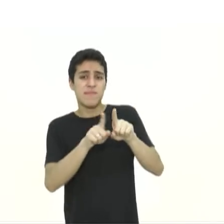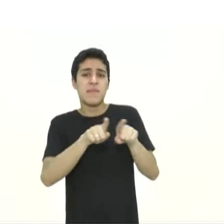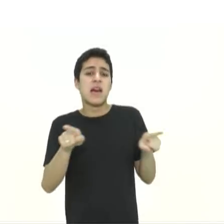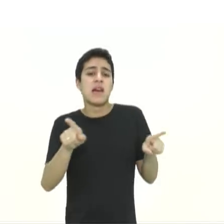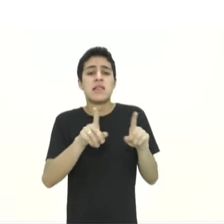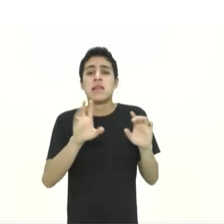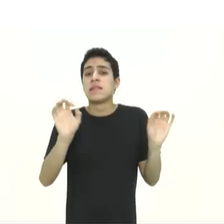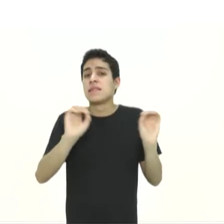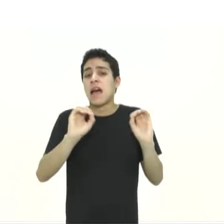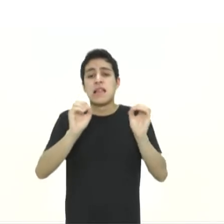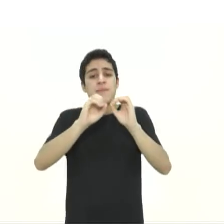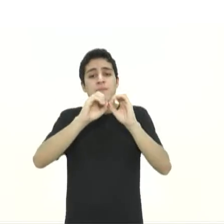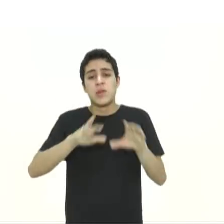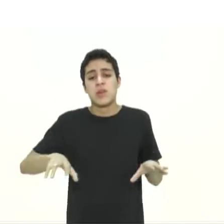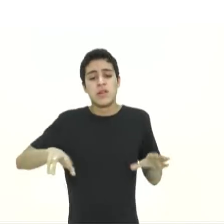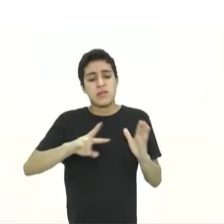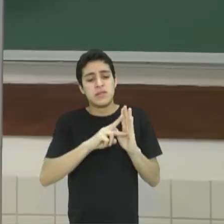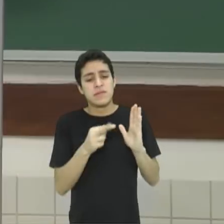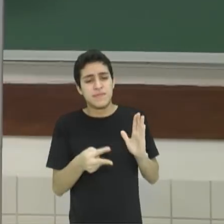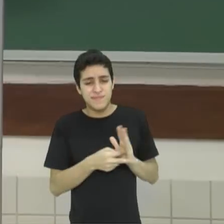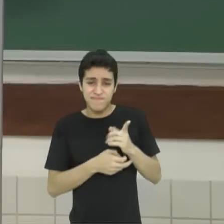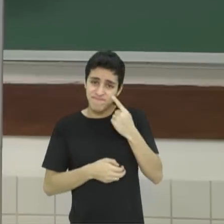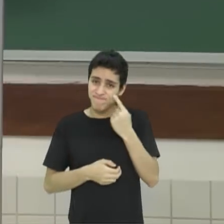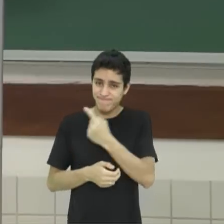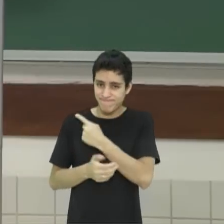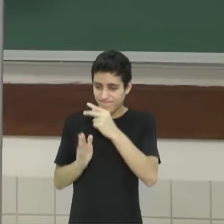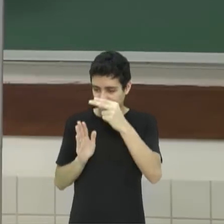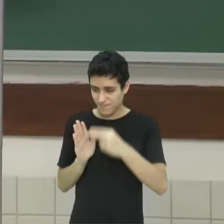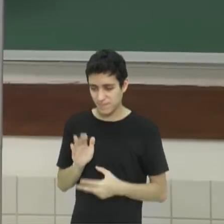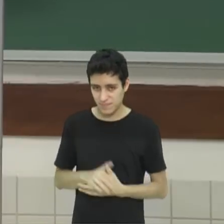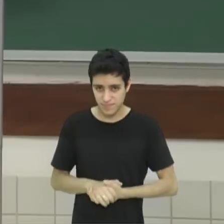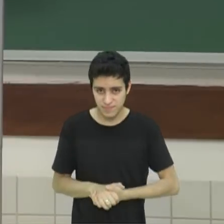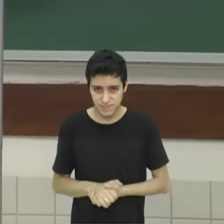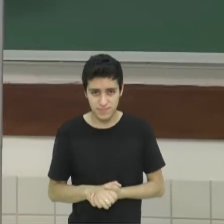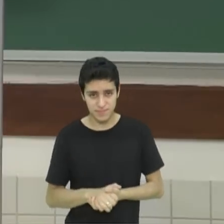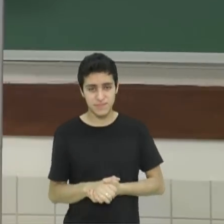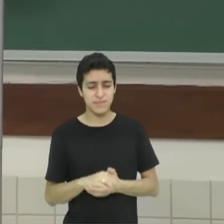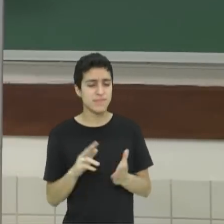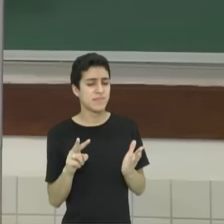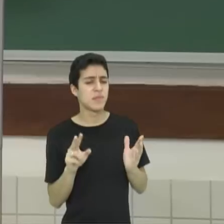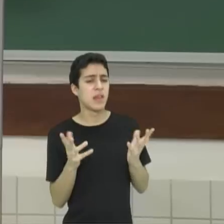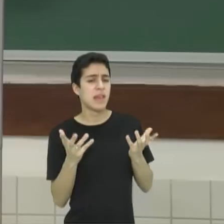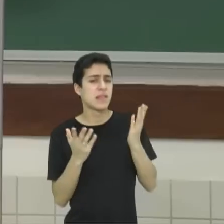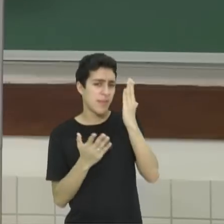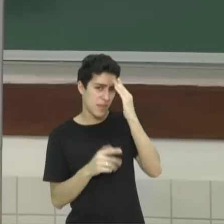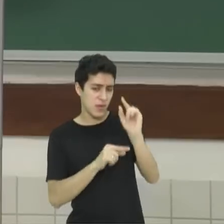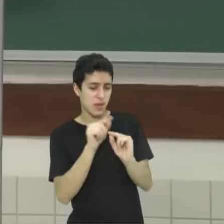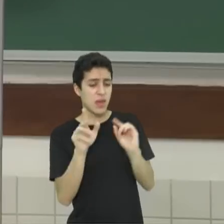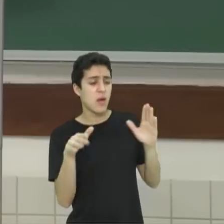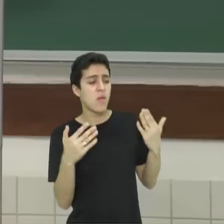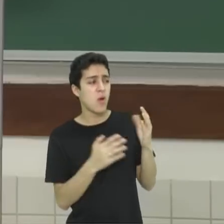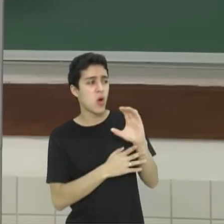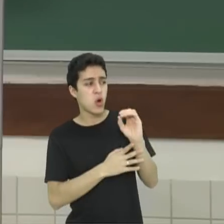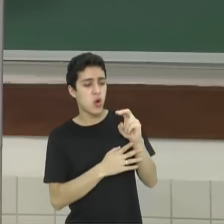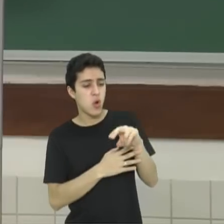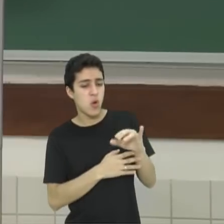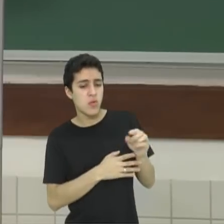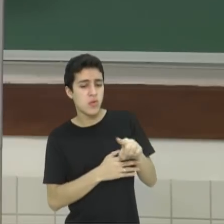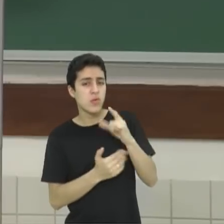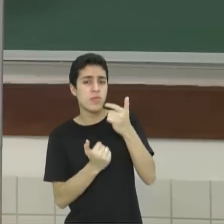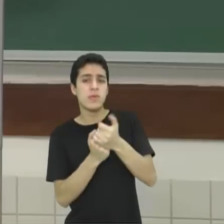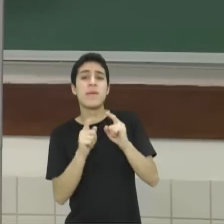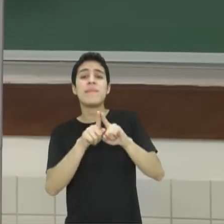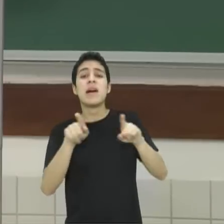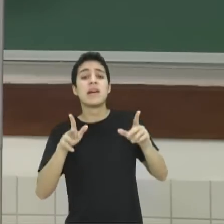sem prejuízo de sentido? Vamos ler? O que eu estou querendo saber aqui? Qual conjunção pode entrar no lugar do mas e